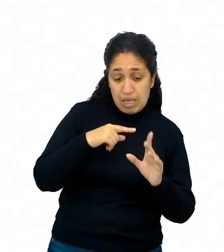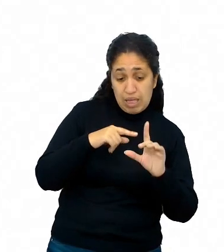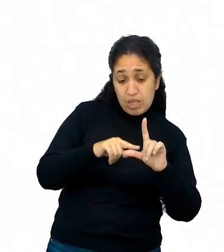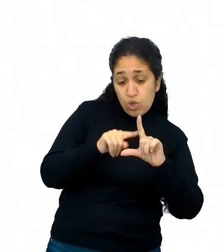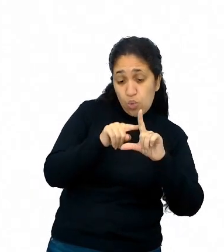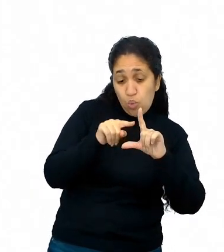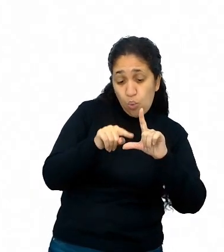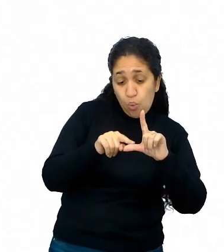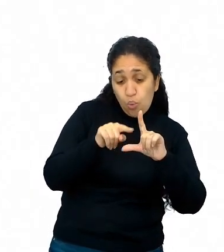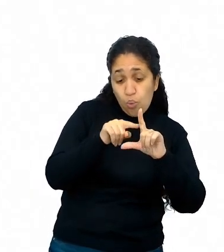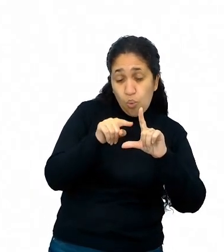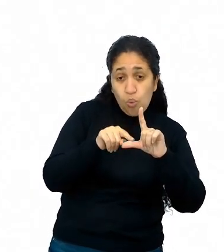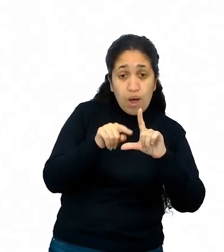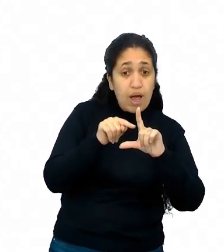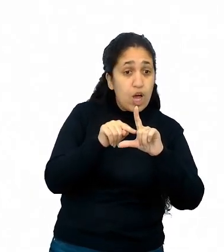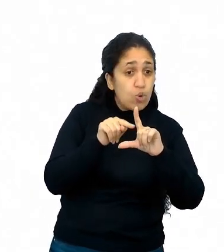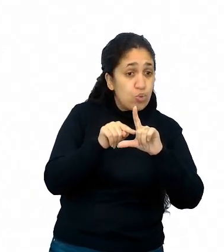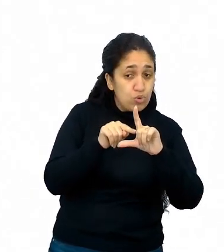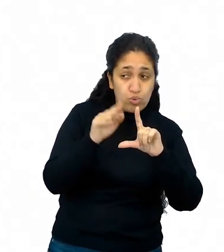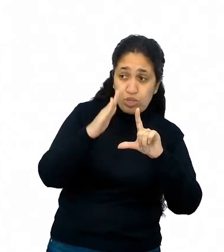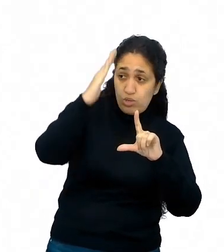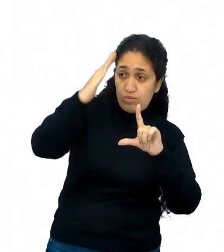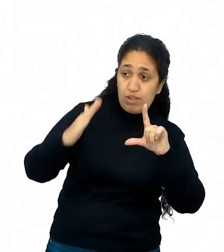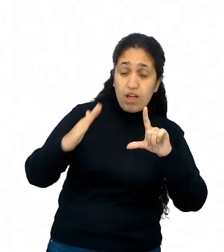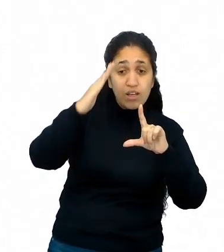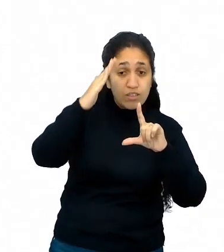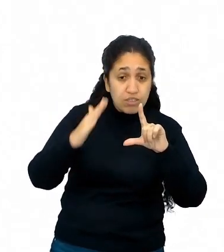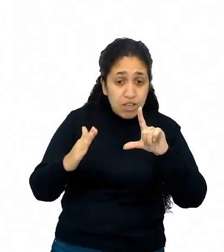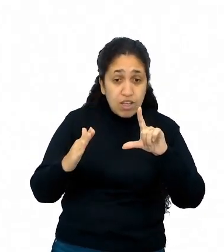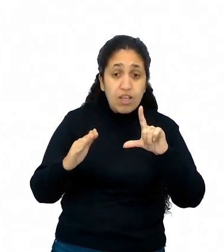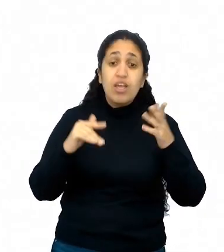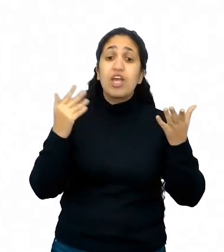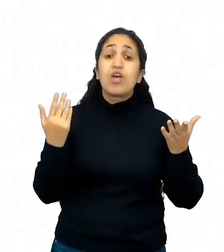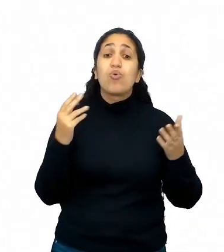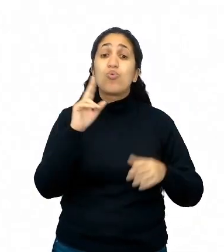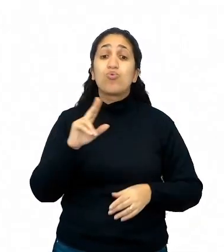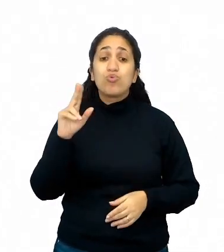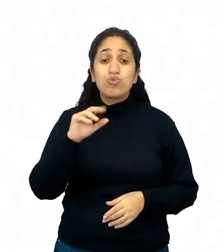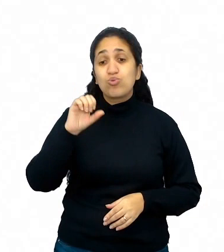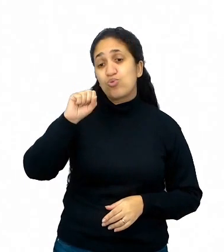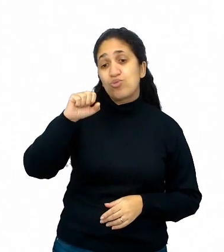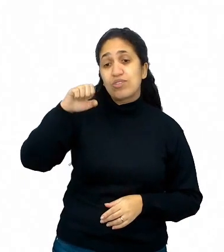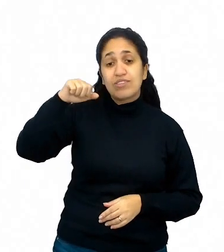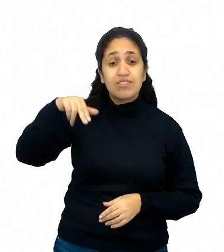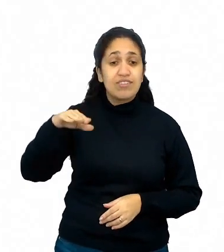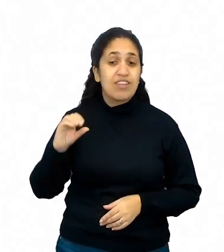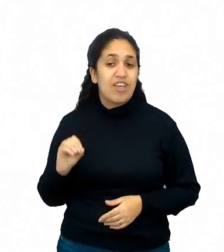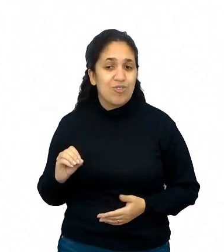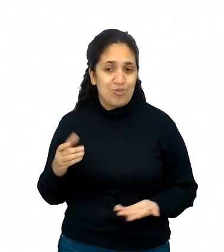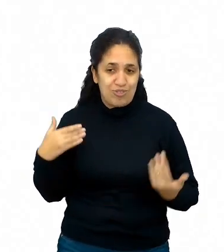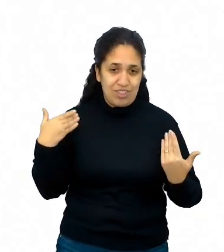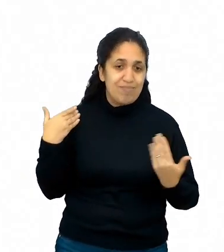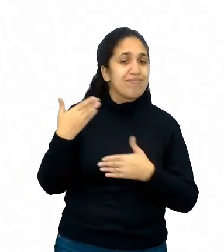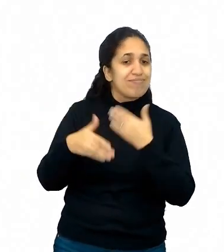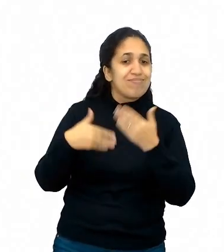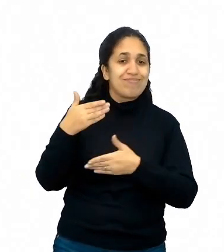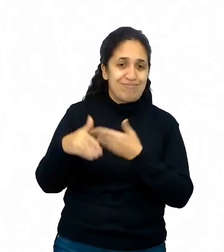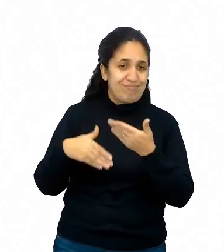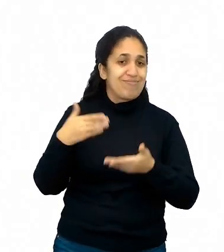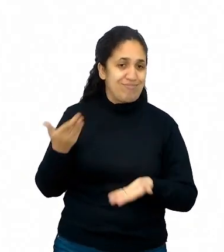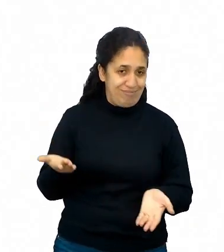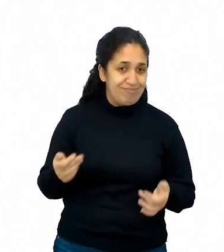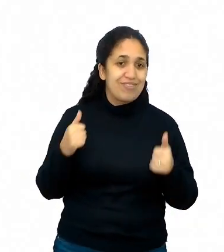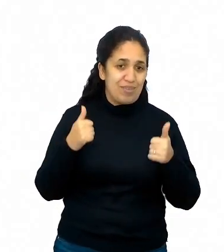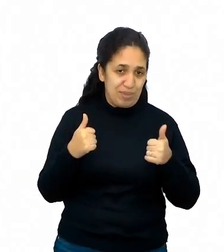ângulo e o cateto adjacente, eu uso seno. E assim vai.